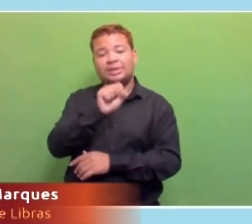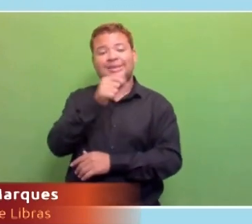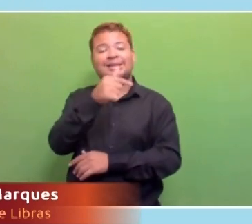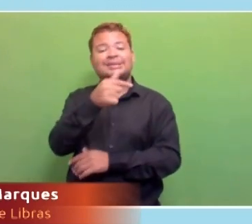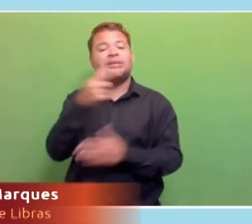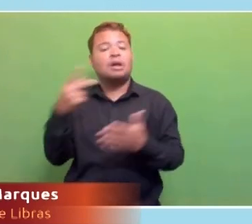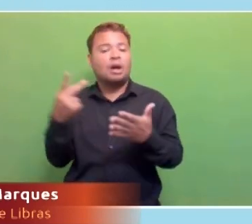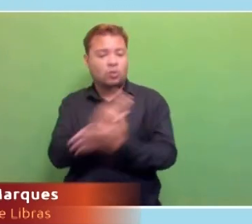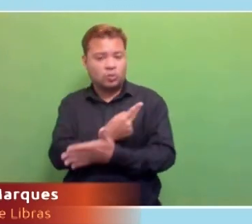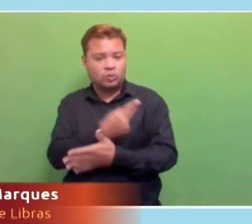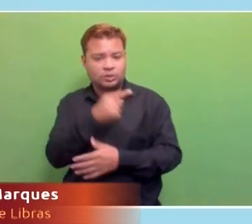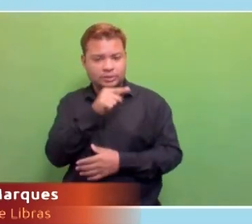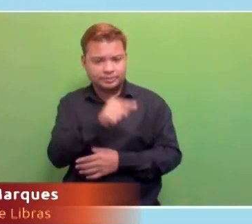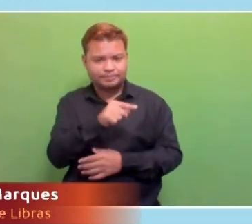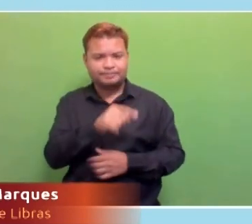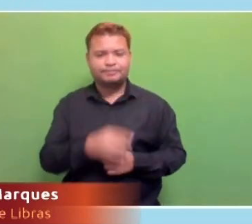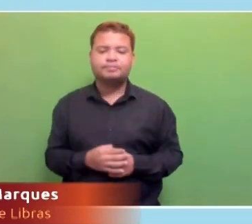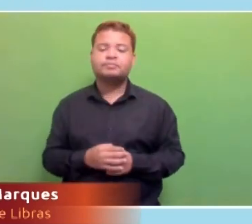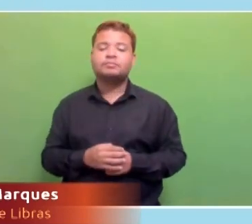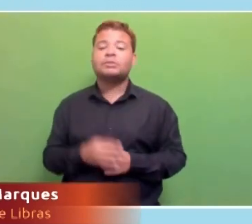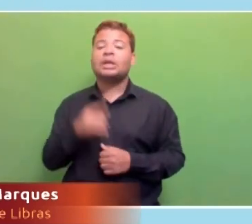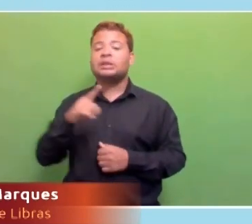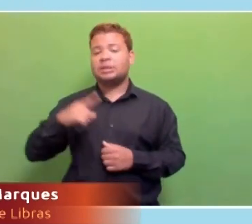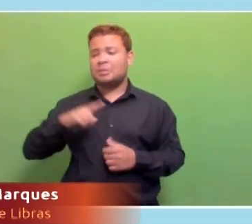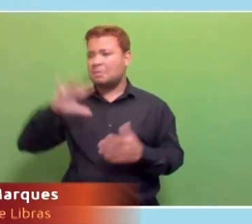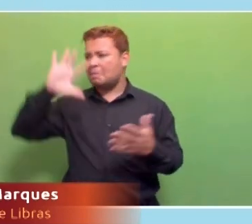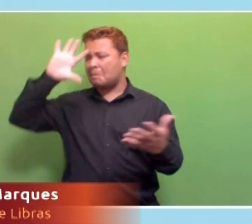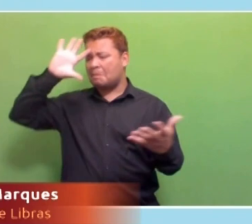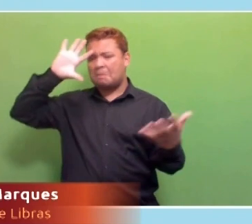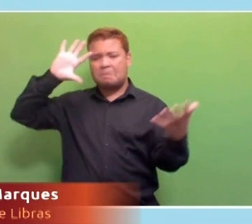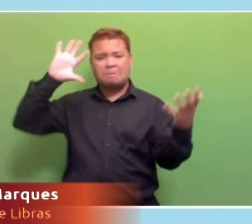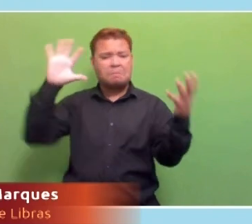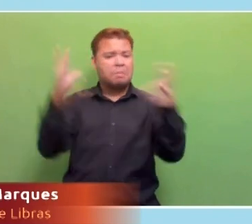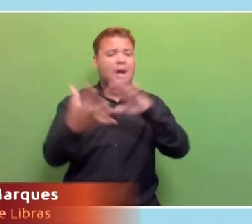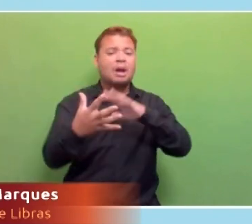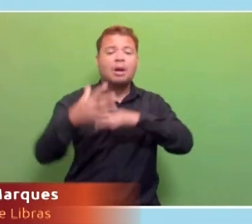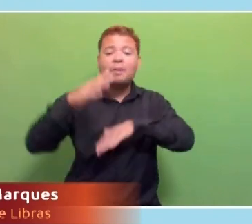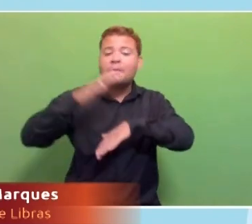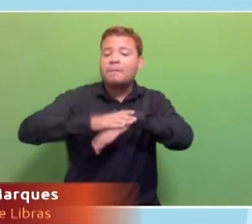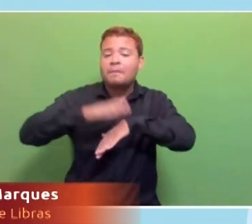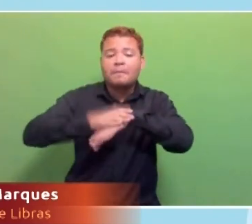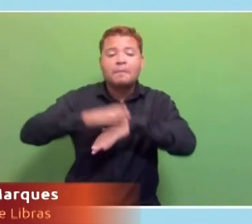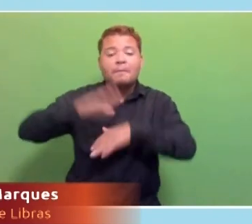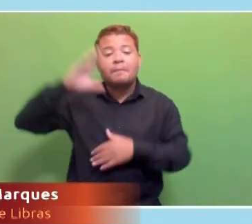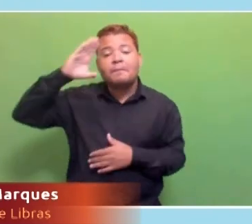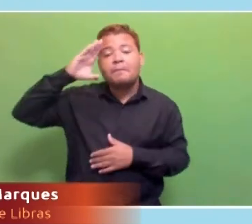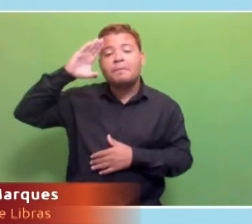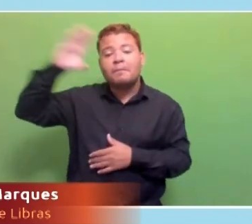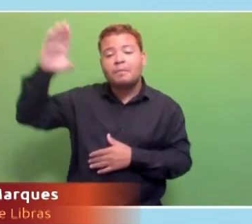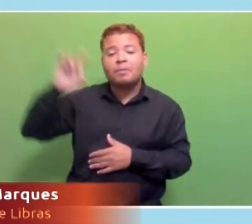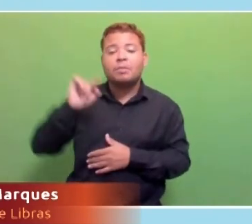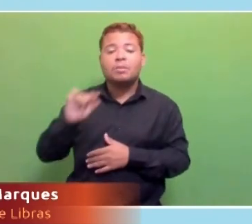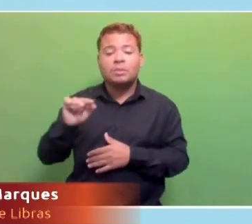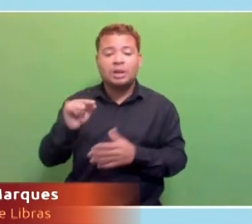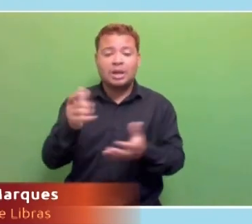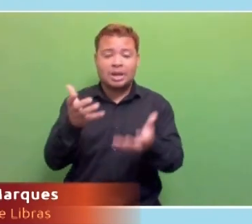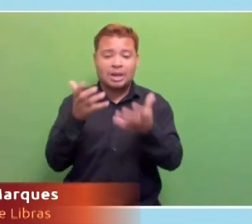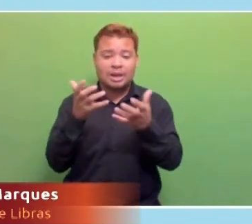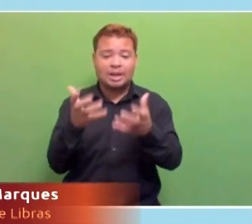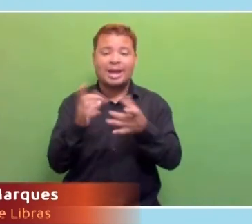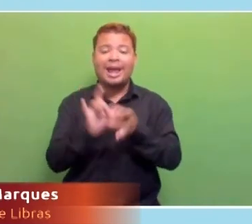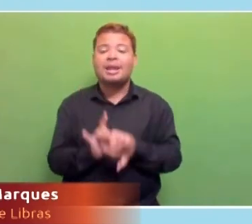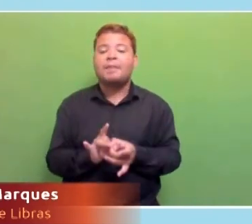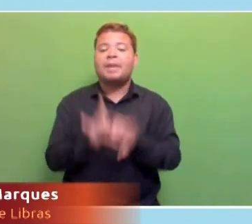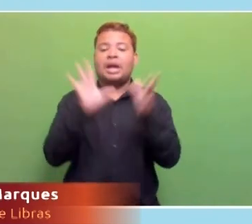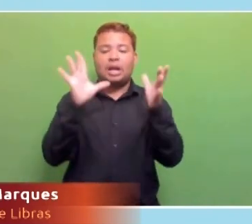Nesse contexto de revolta, havia o principal ator de revolta contra Israel, era a Organização de Libertação da Palestina,